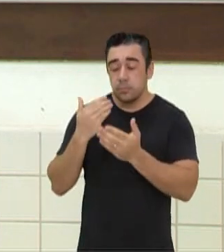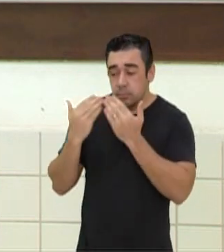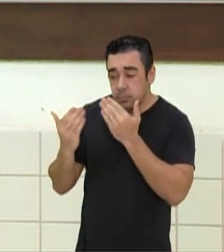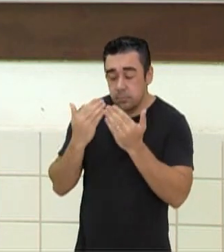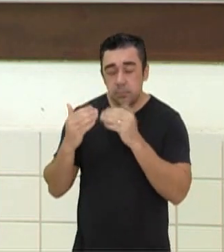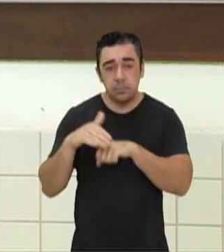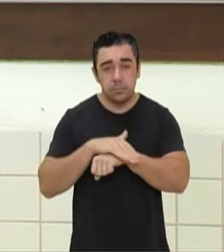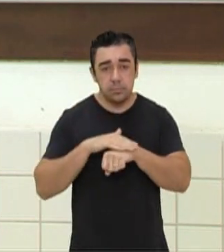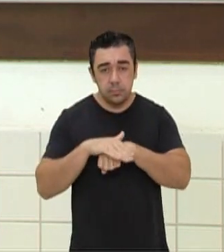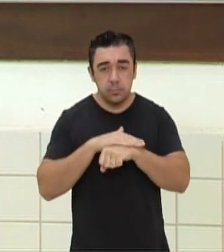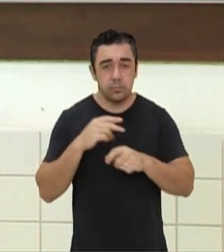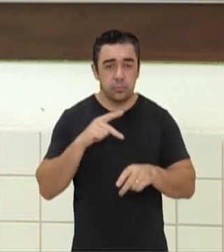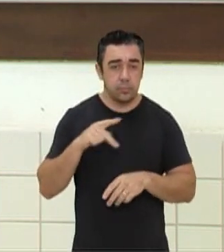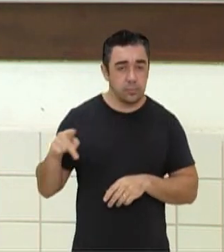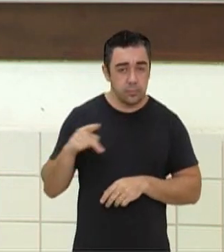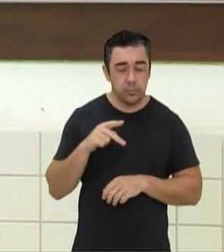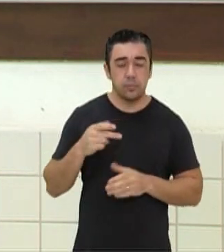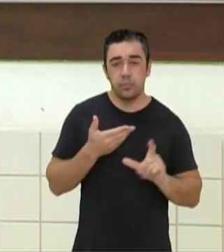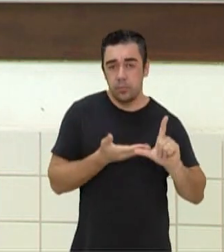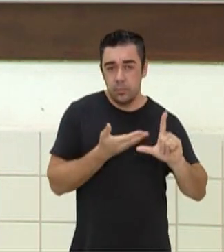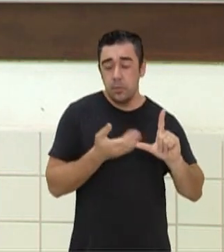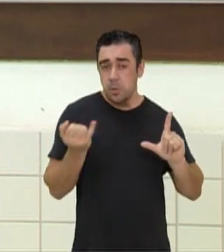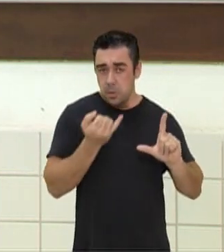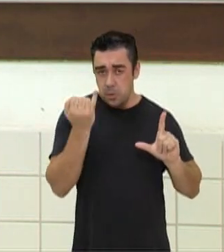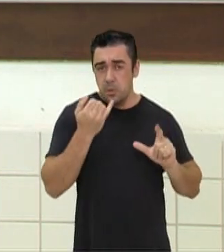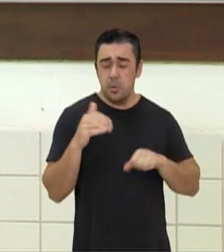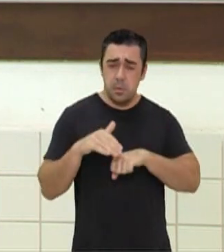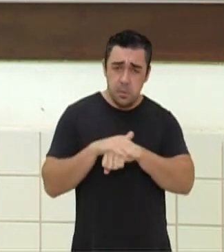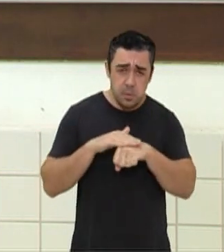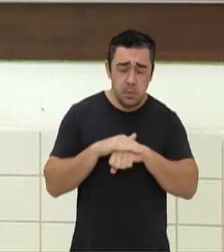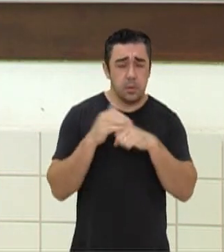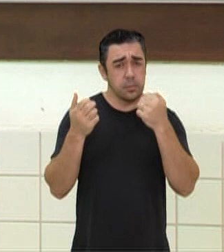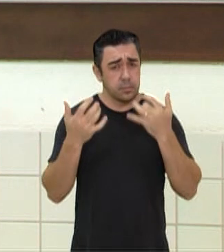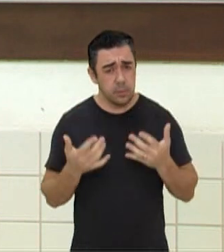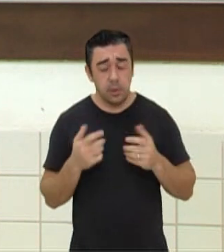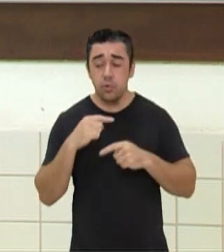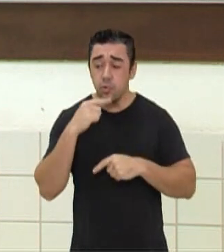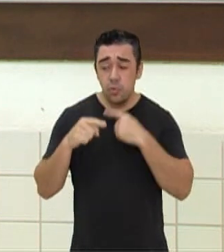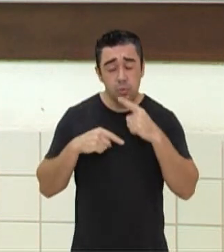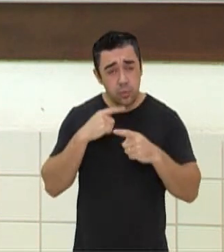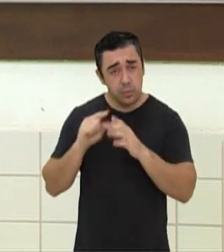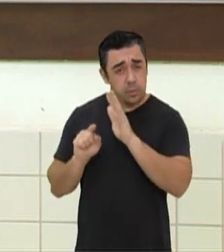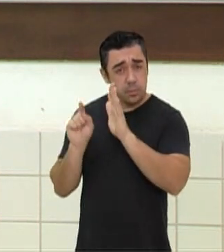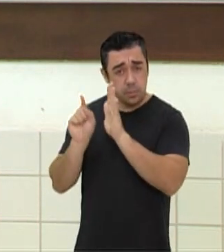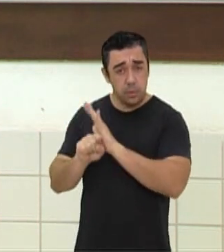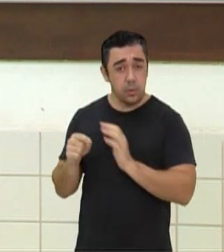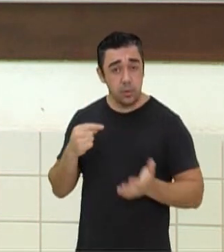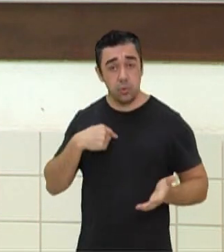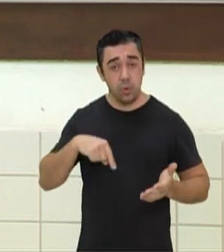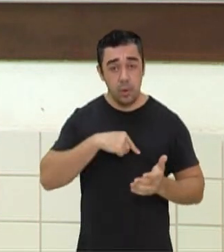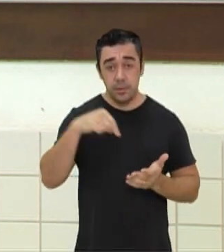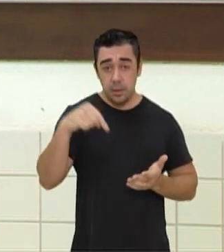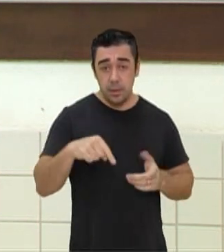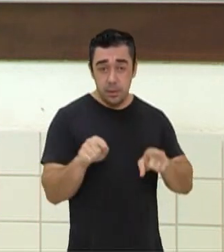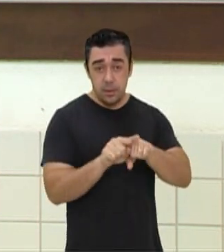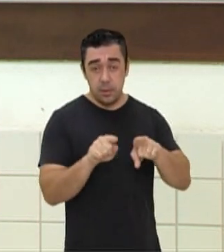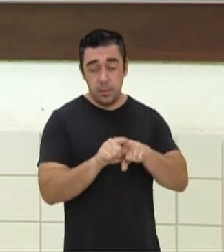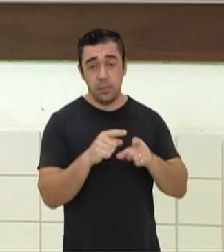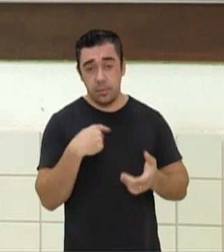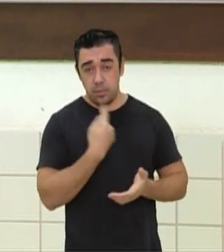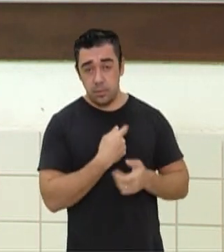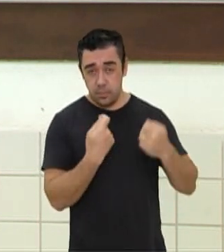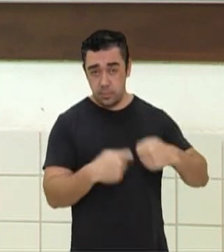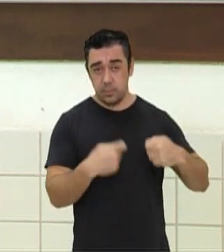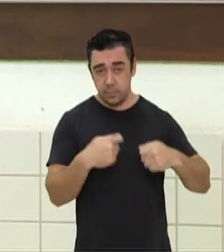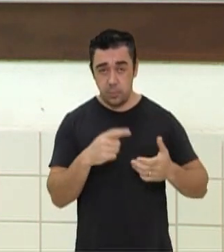professor, muito importante também. Lá falar com eles sempre, e até mesmo para nós aqui, que precisamos lá